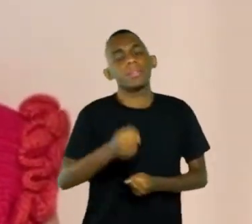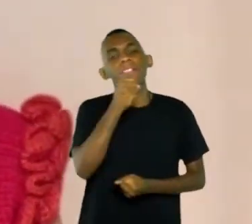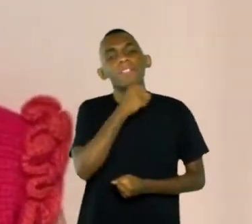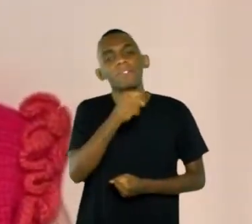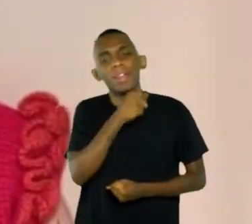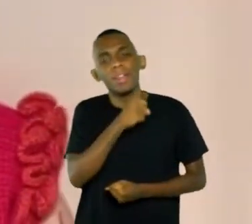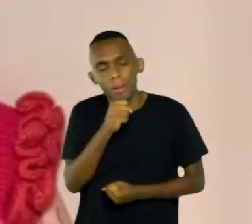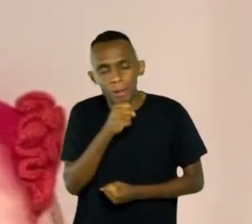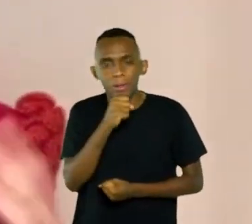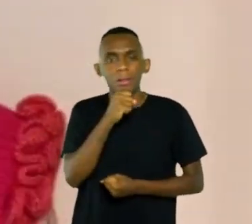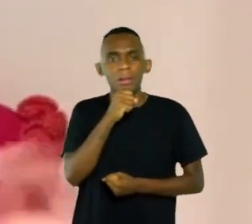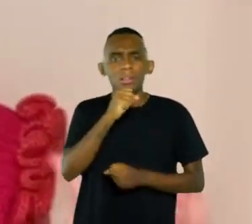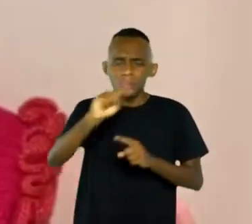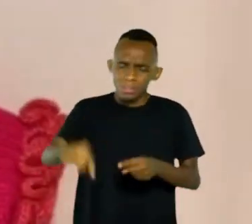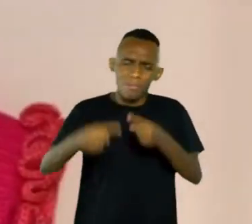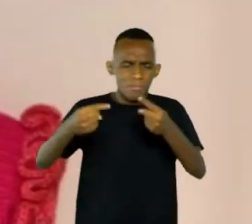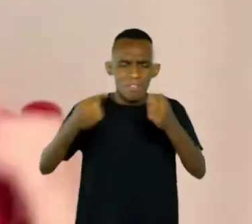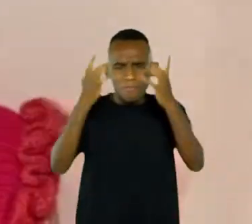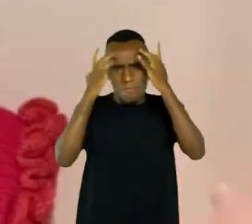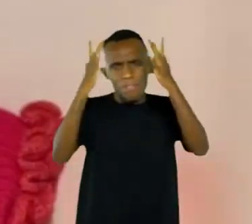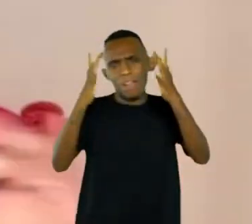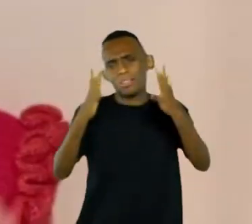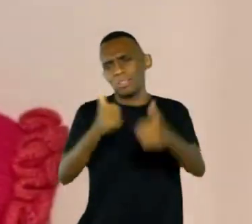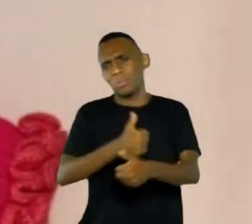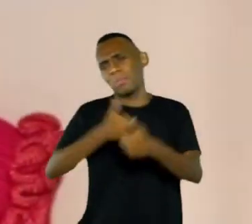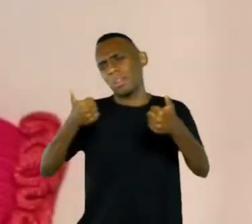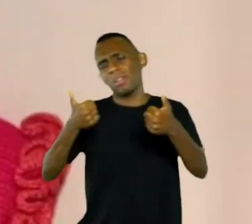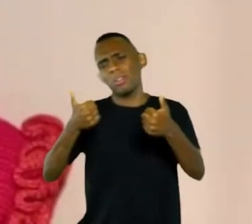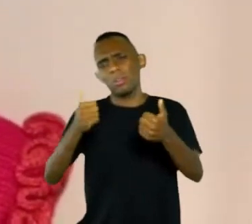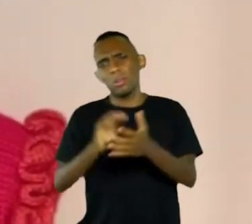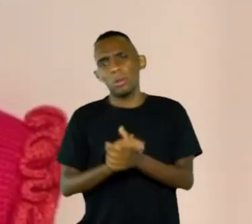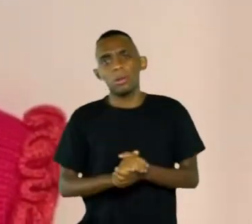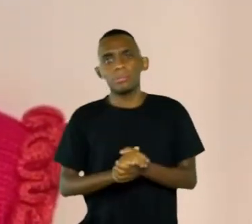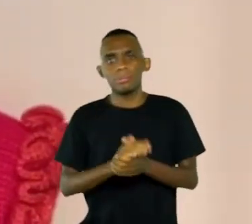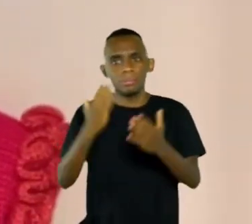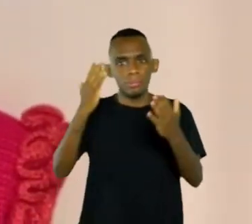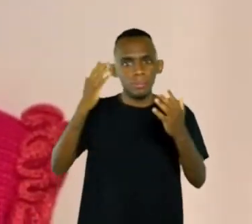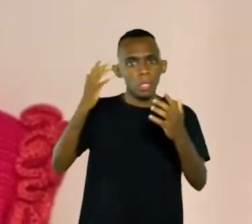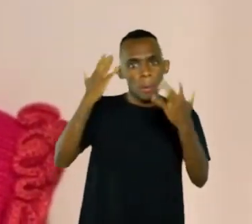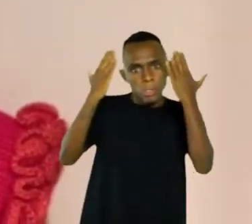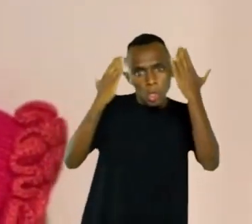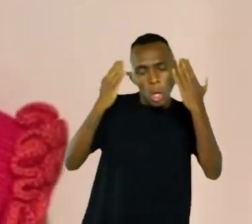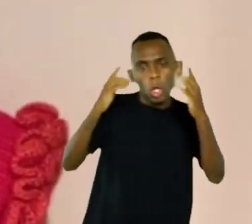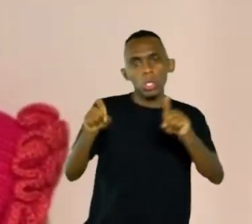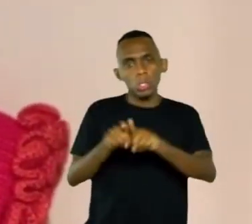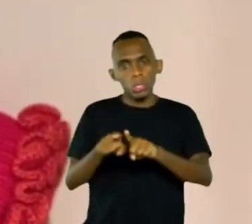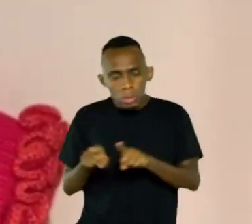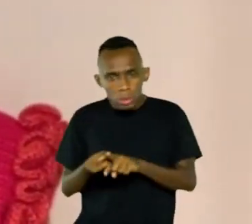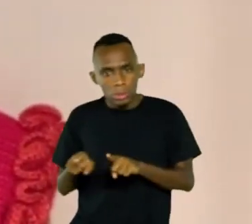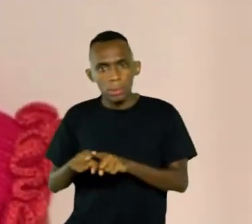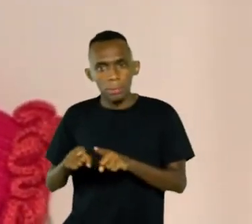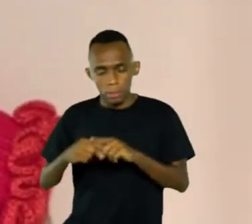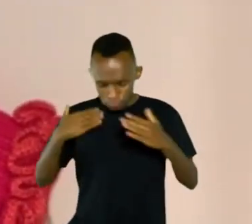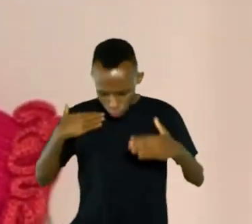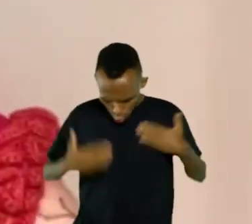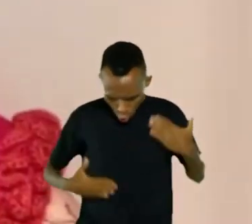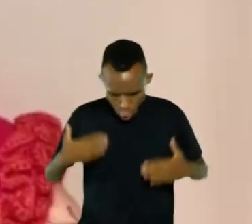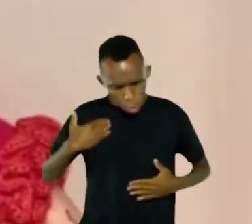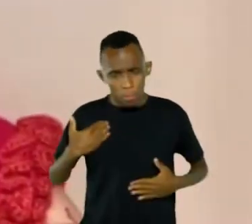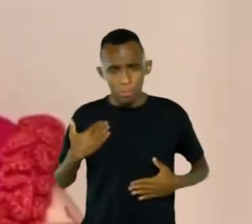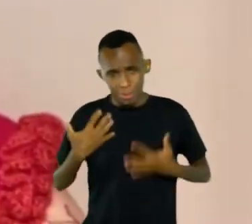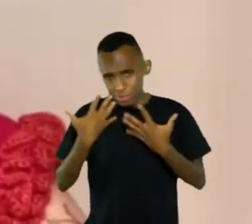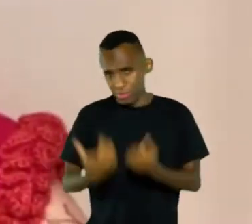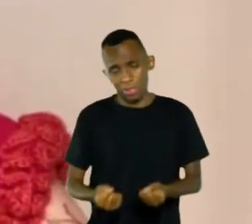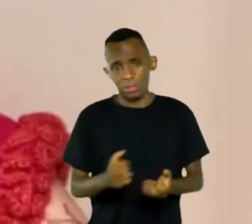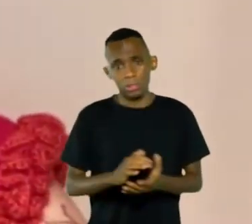melhor a gente encara ele em todos os sentidos, psicológico e físico, né? E aí, nesse processo, falando muito desse